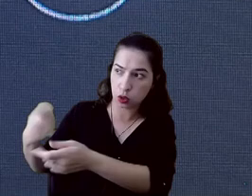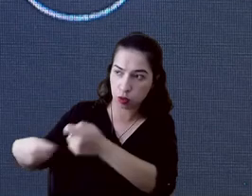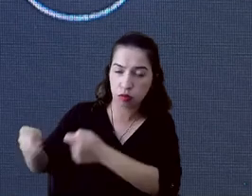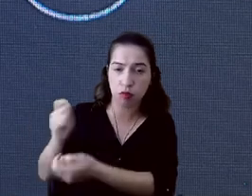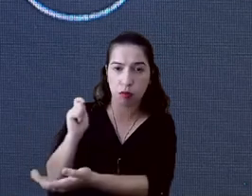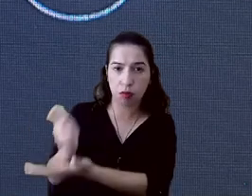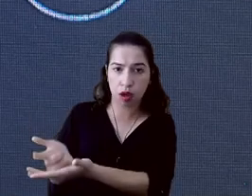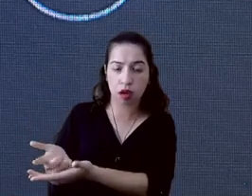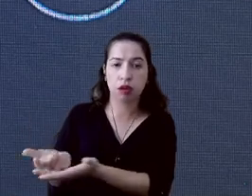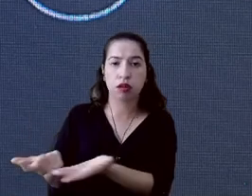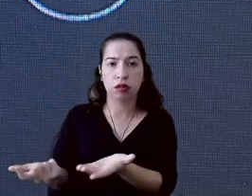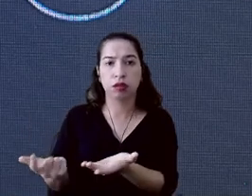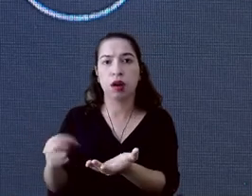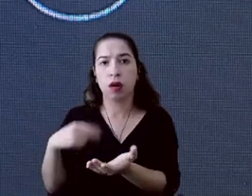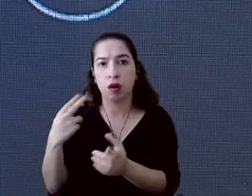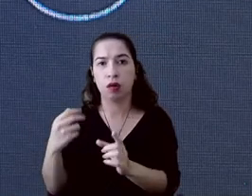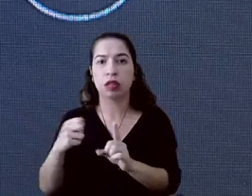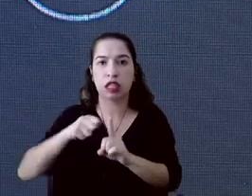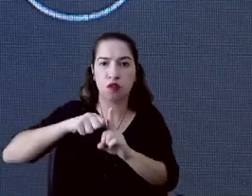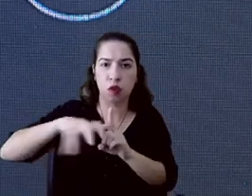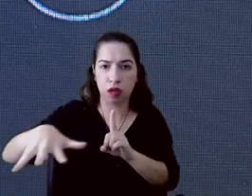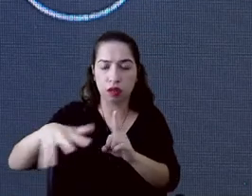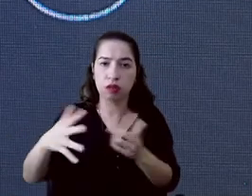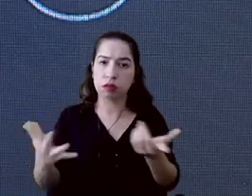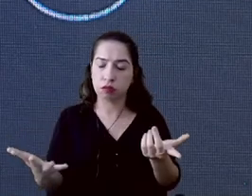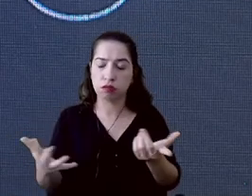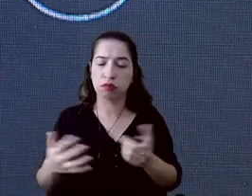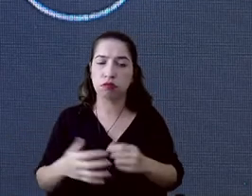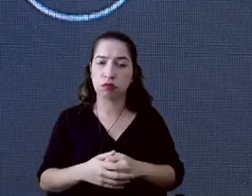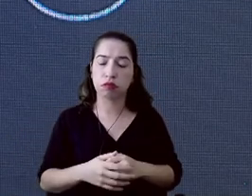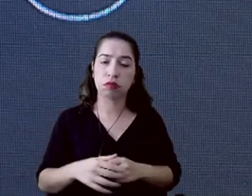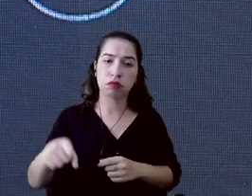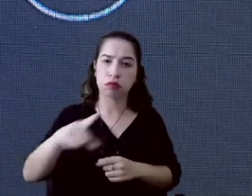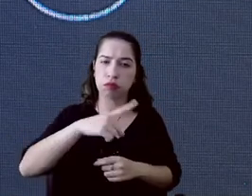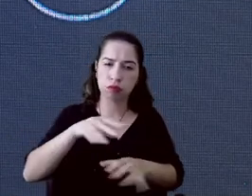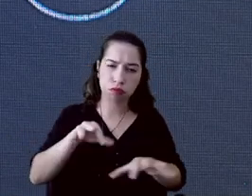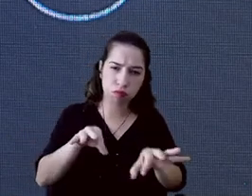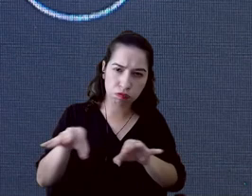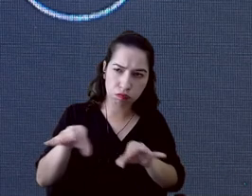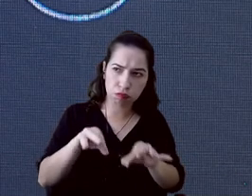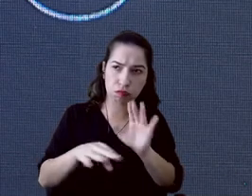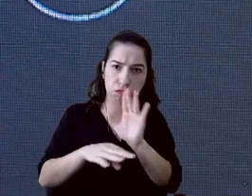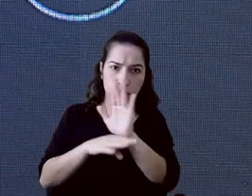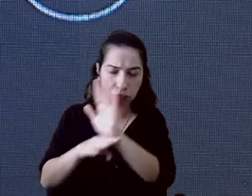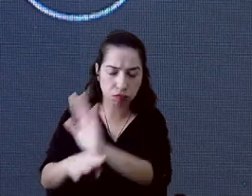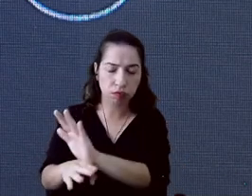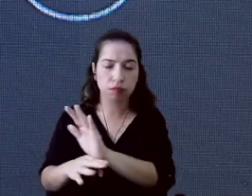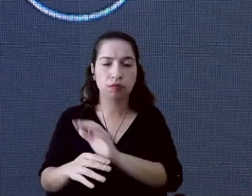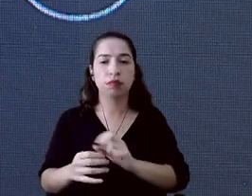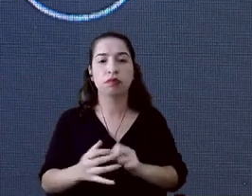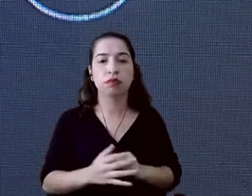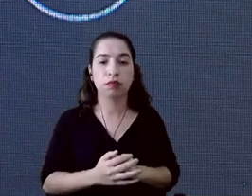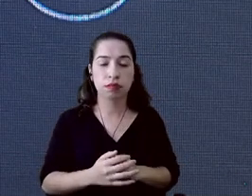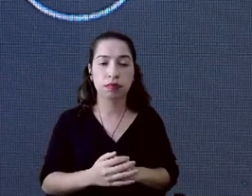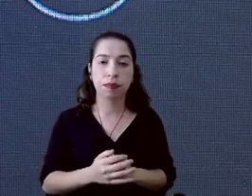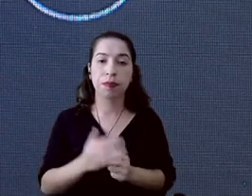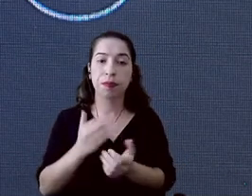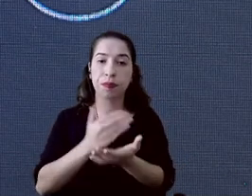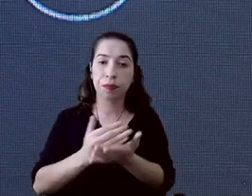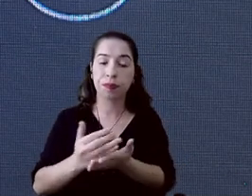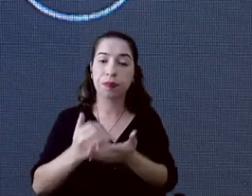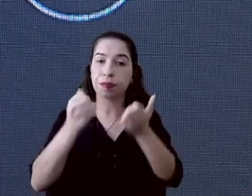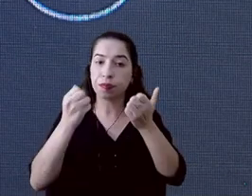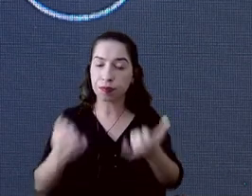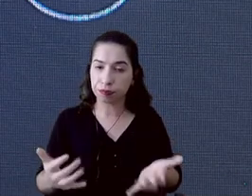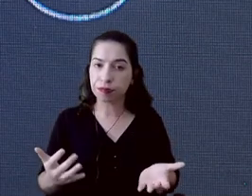influências então a gente provei esses trilhos de ida e vinda e como eu disse no começo não é só a tecnologia